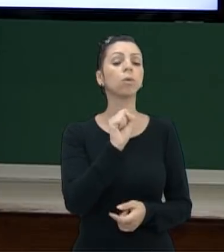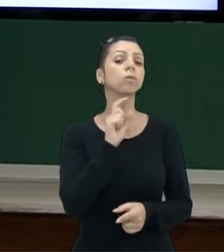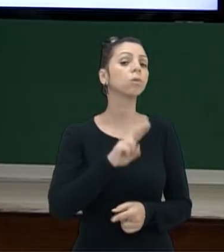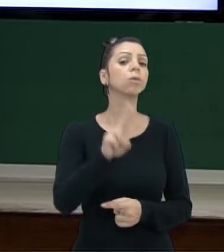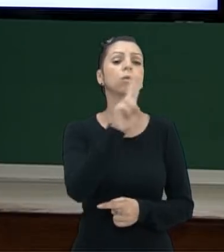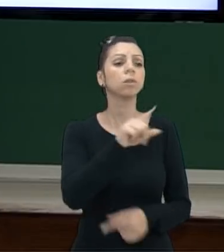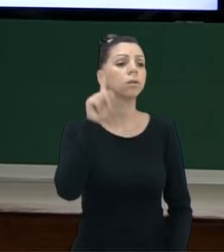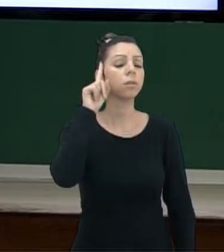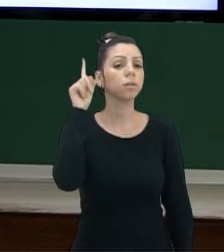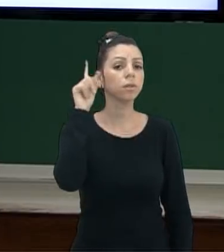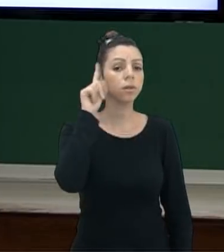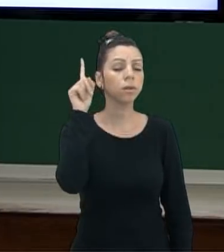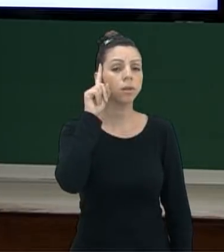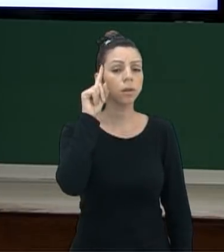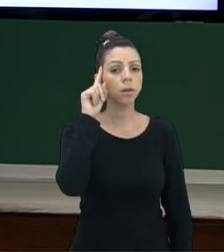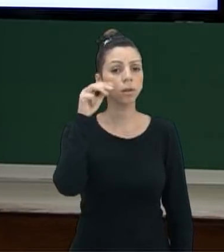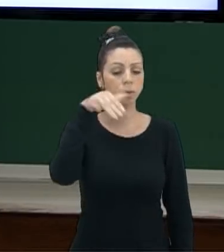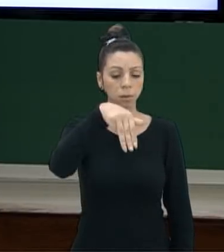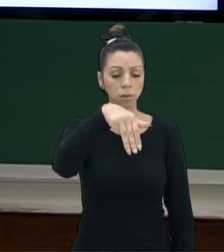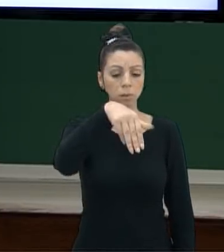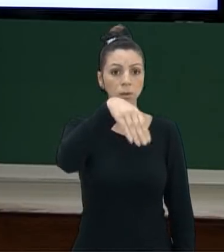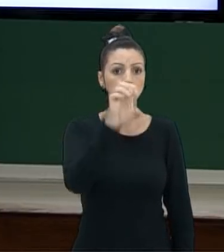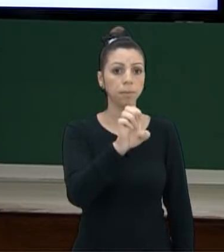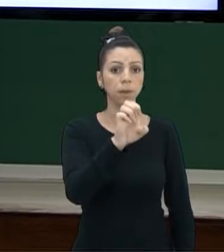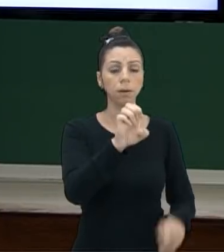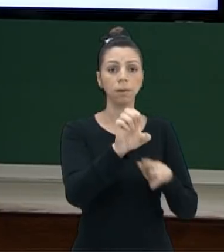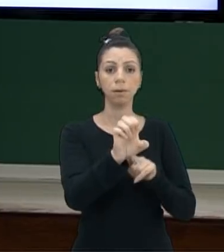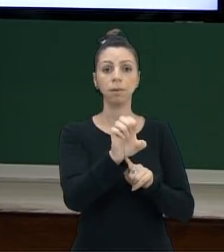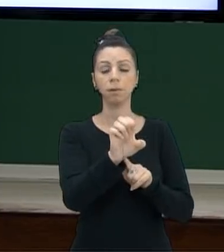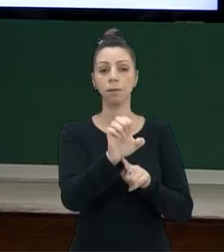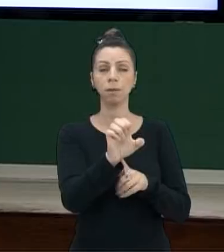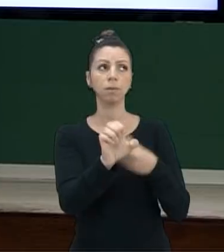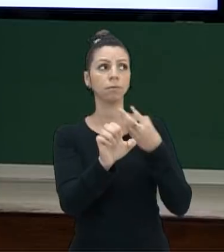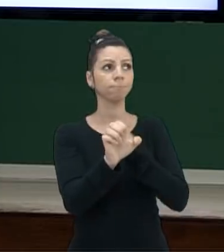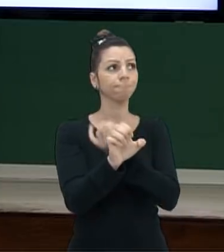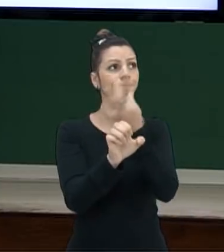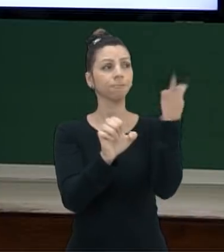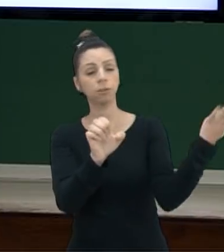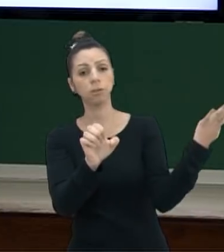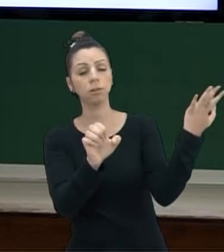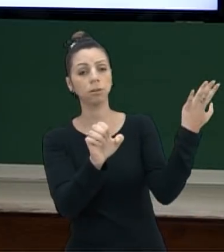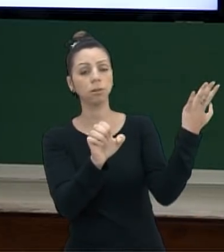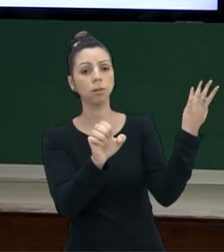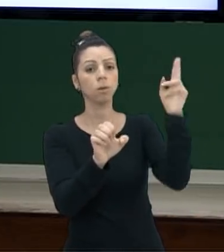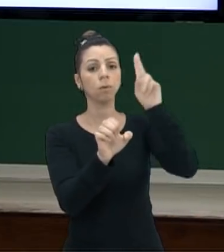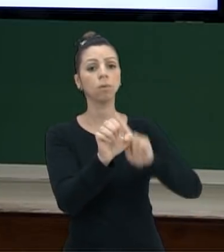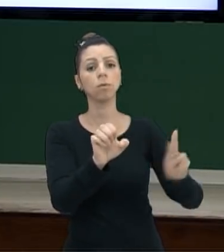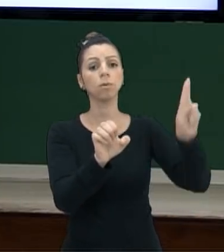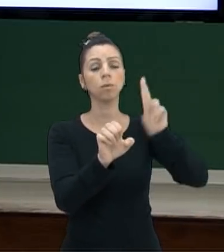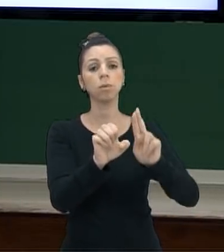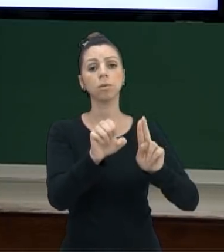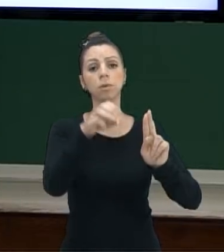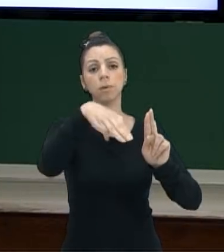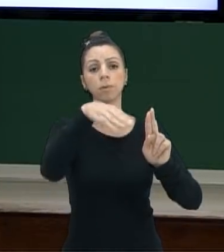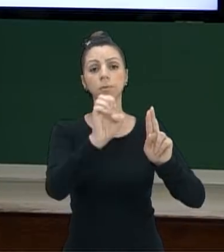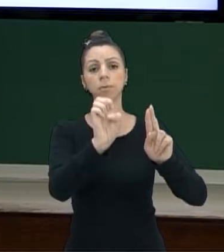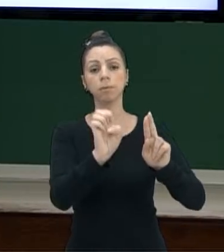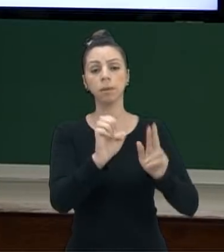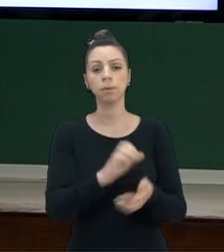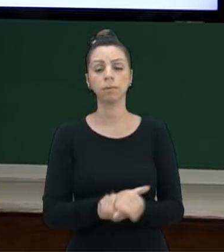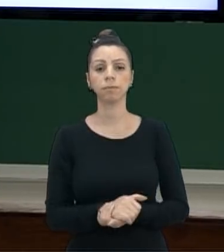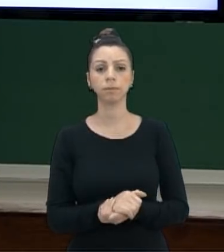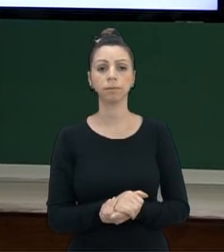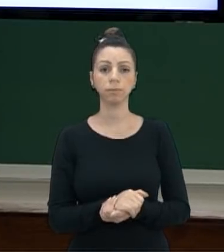dia a dia? É o me. Pode pensar quantas vezes vocês usam o me, não é mesmo? E quais